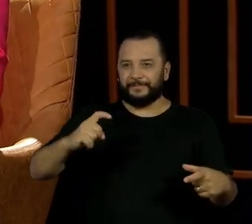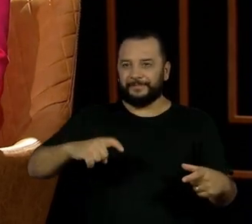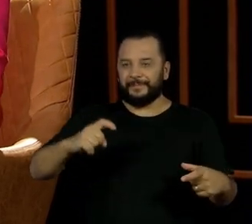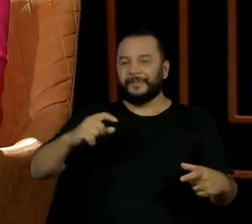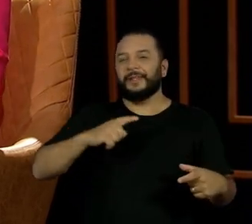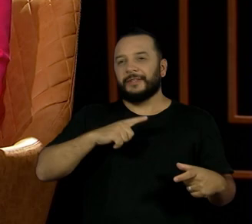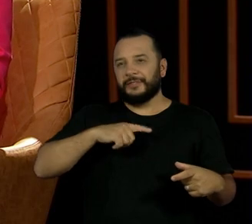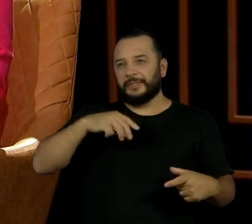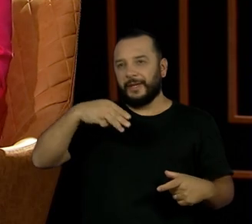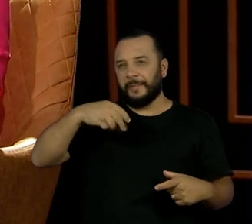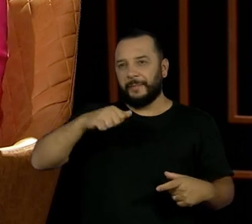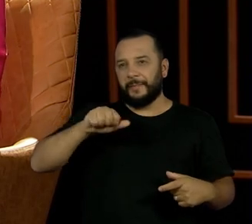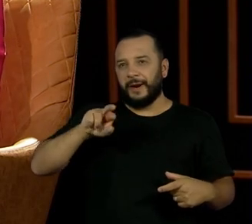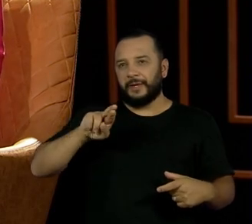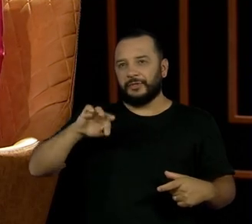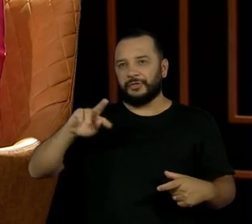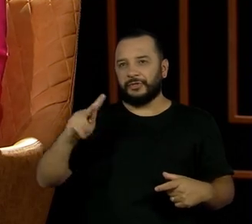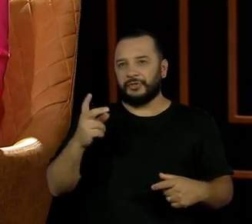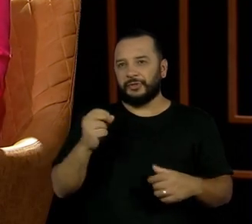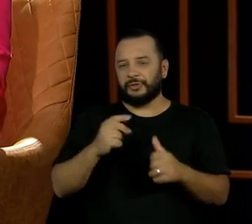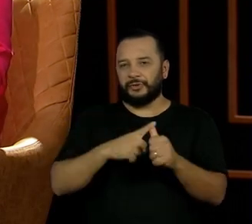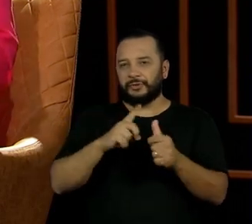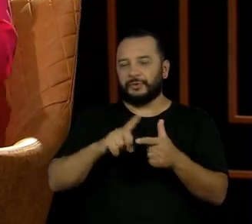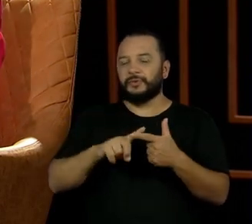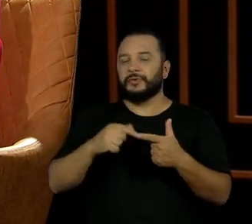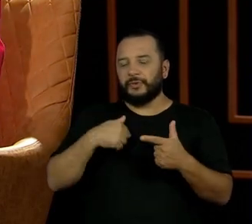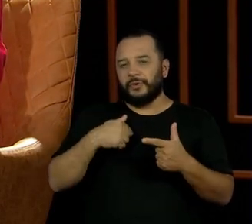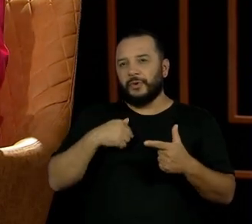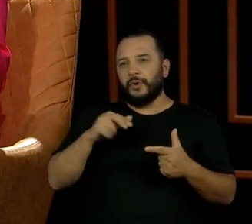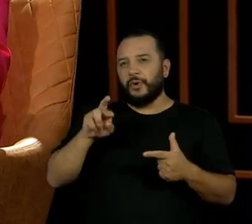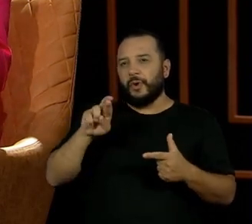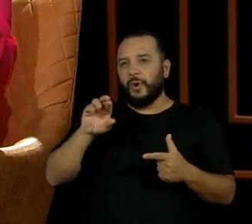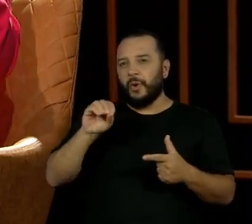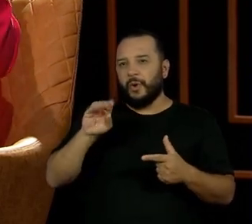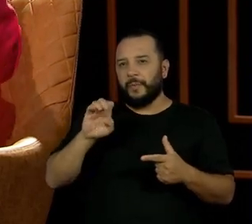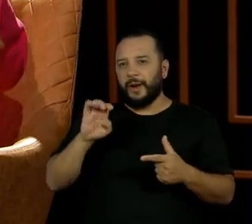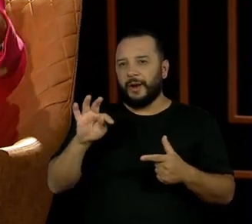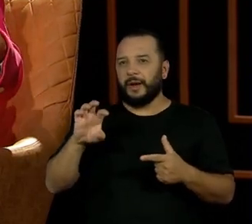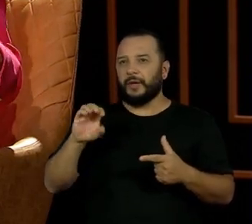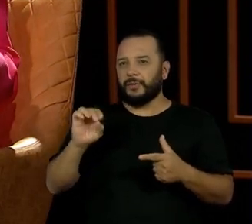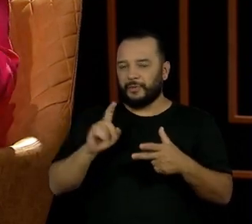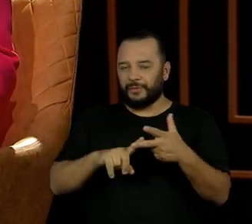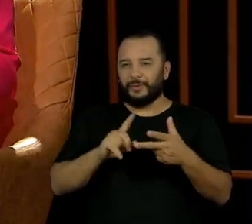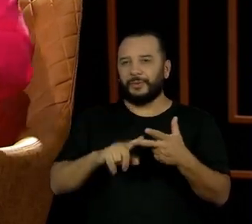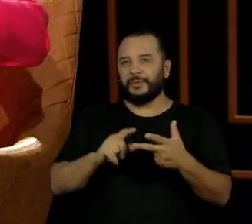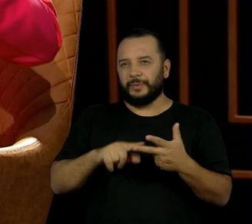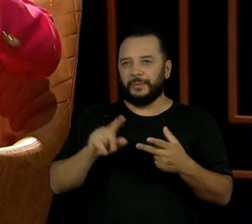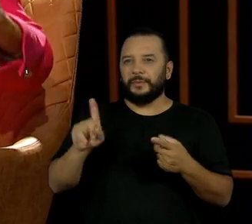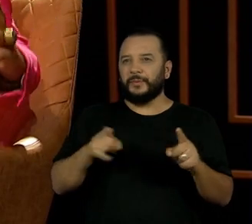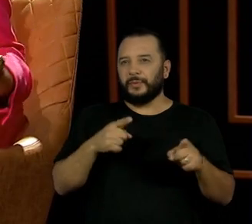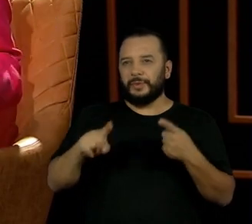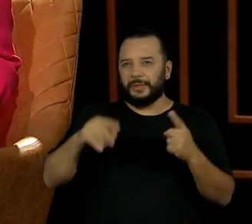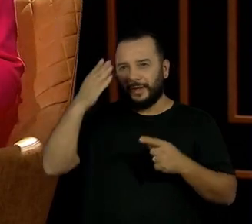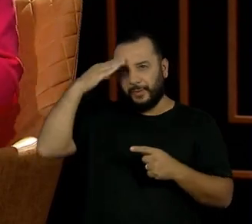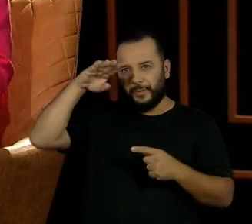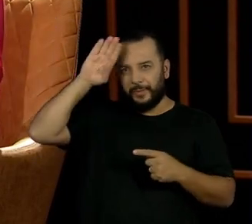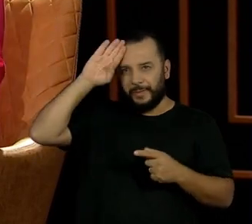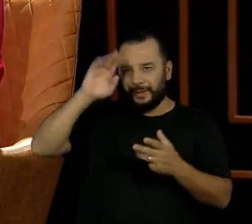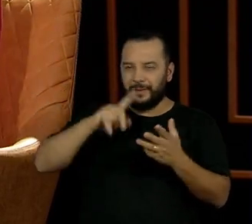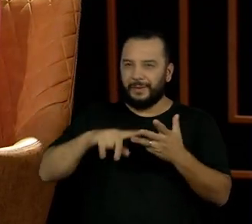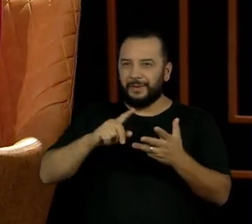reikoni enfim Roberto Carlos música cubana muito Jazz Jorge bem